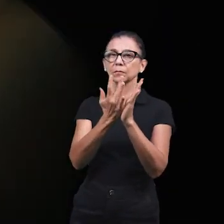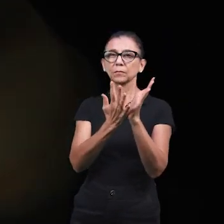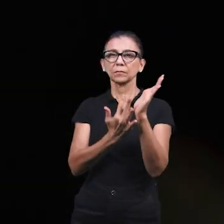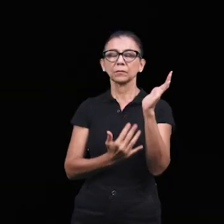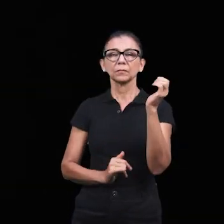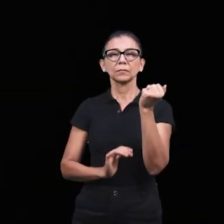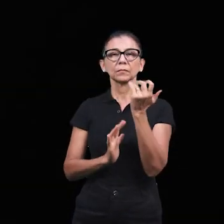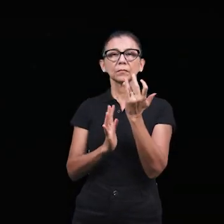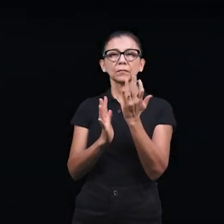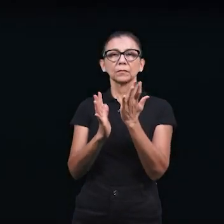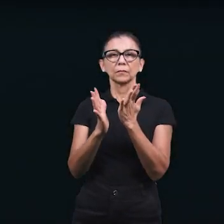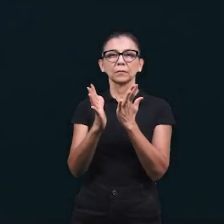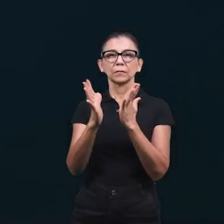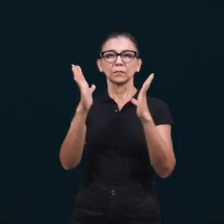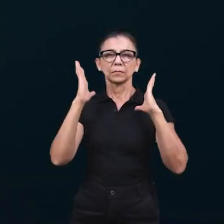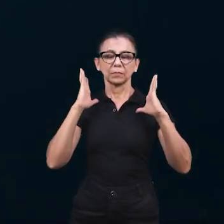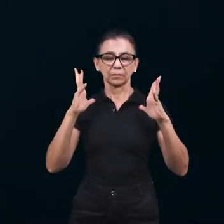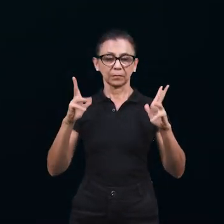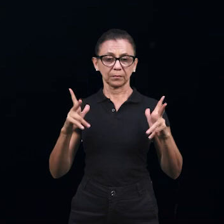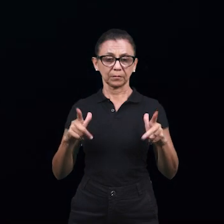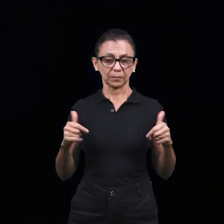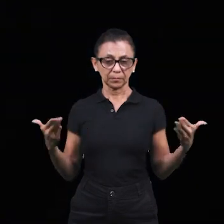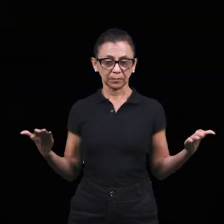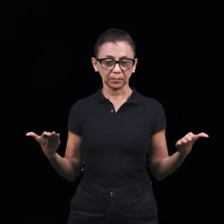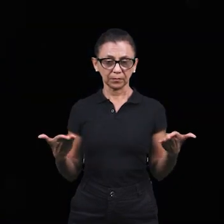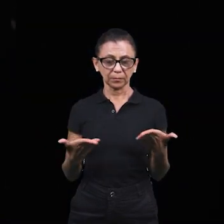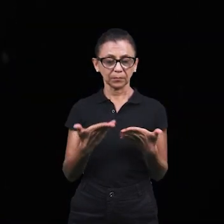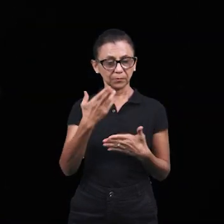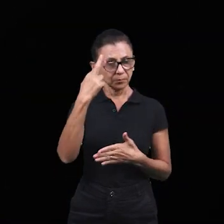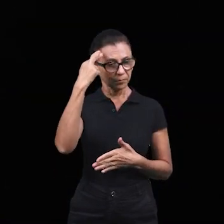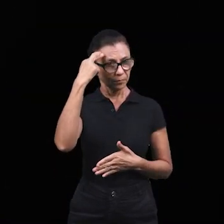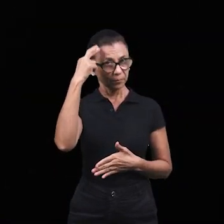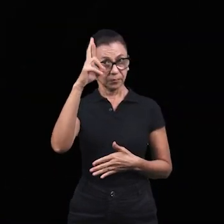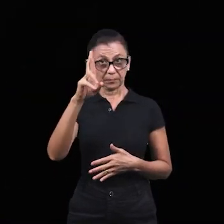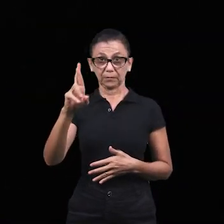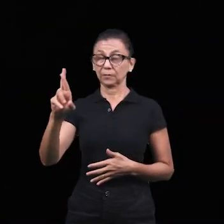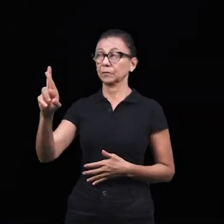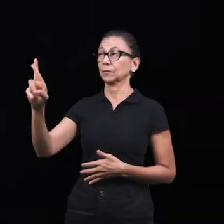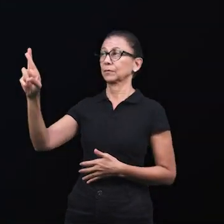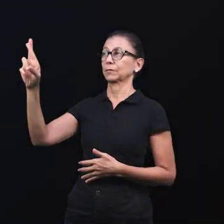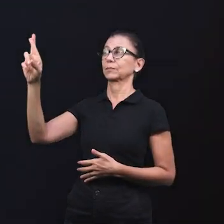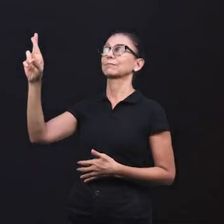derrama do Teu sangue sobre mim, ó